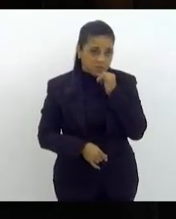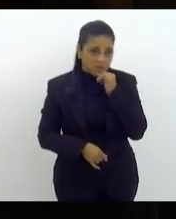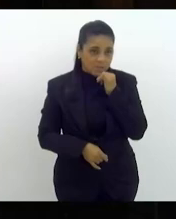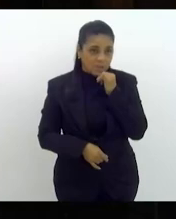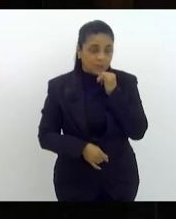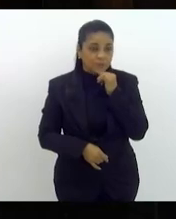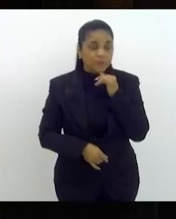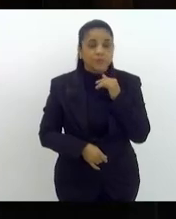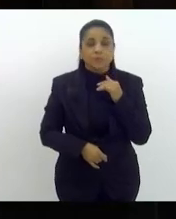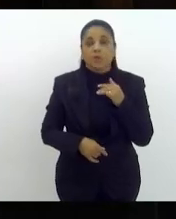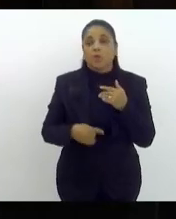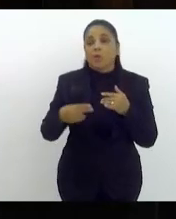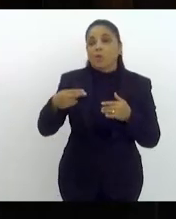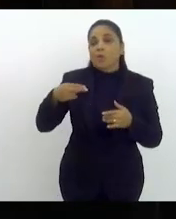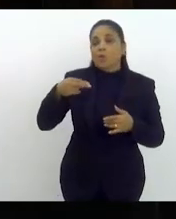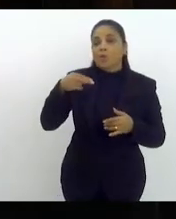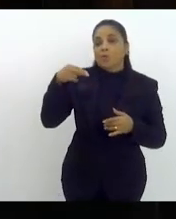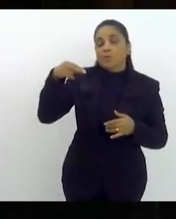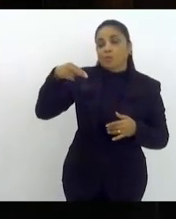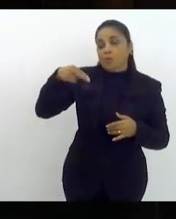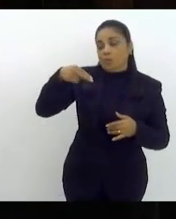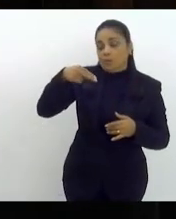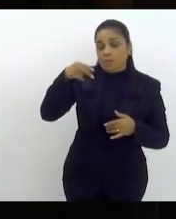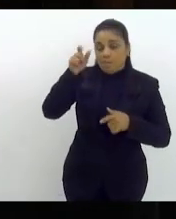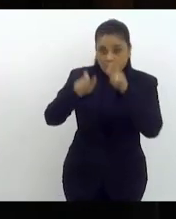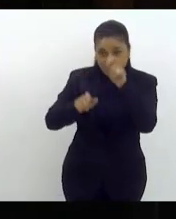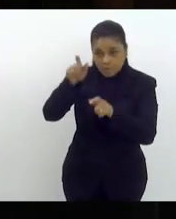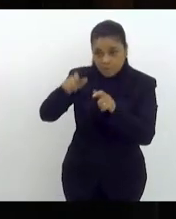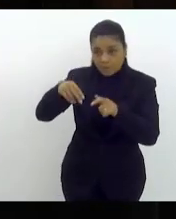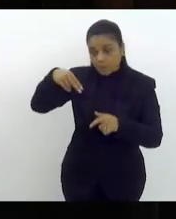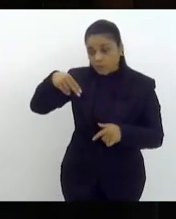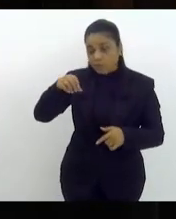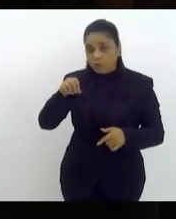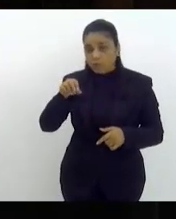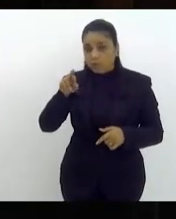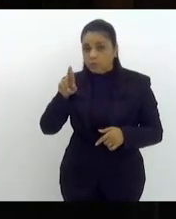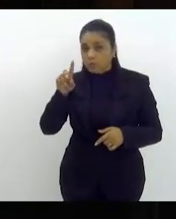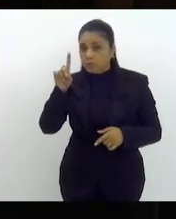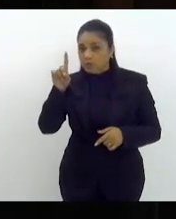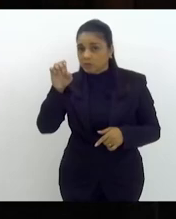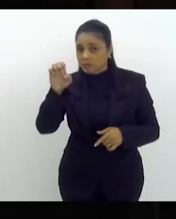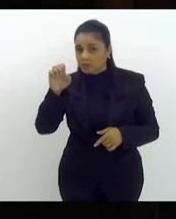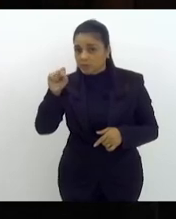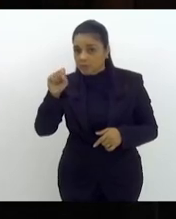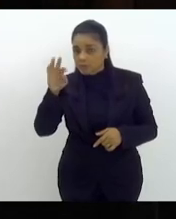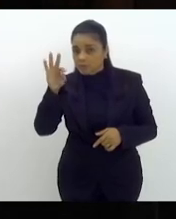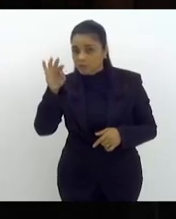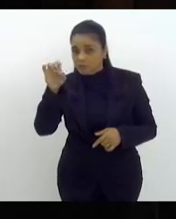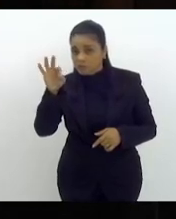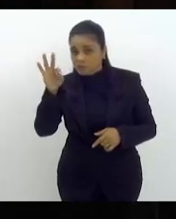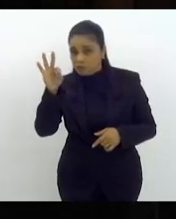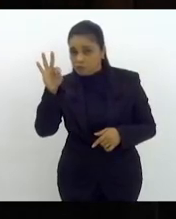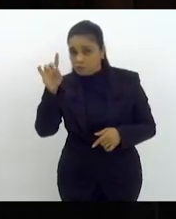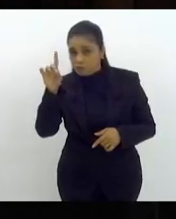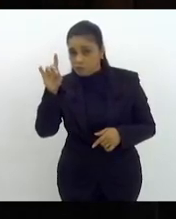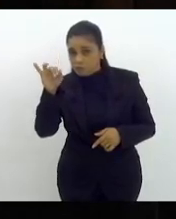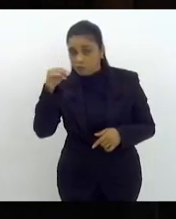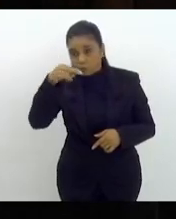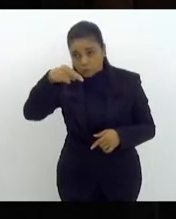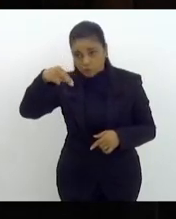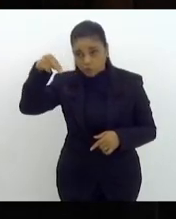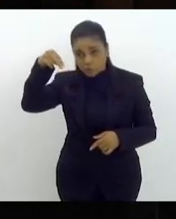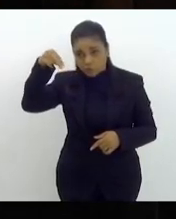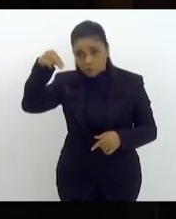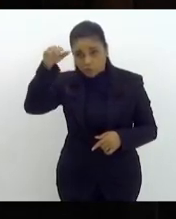dos nordestinos que são fruto de uma colonização muitas vezes europeia holandeses franceses